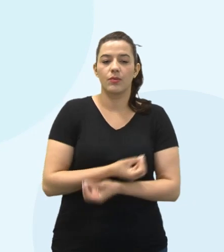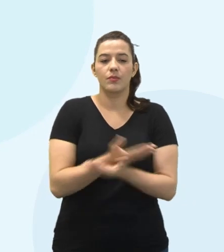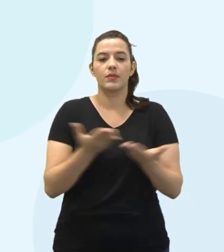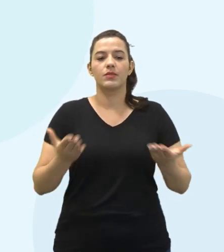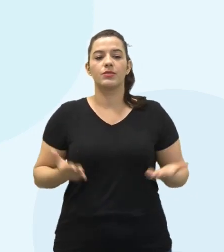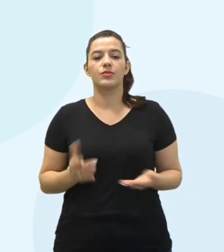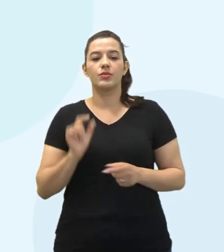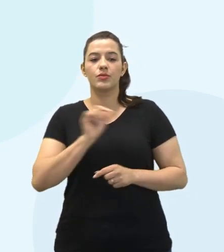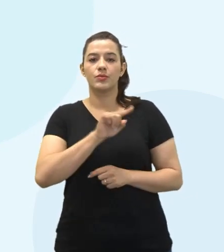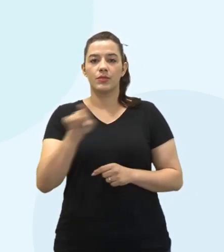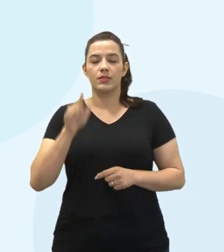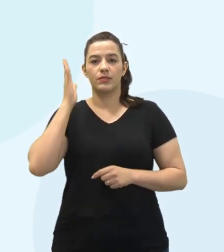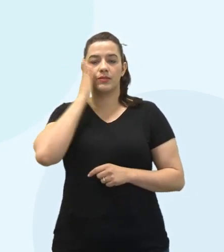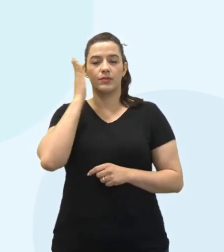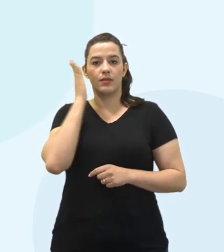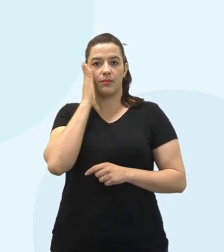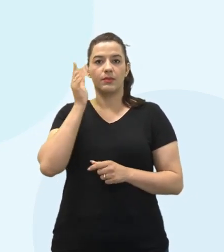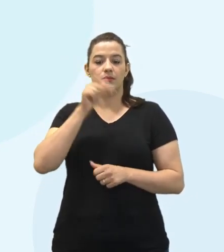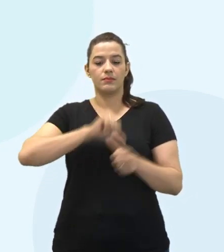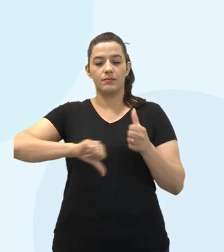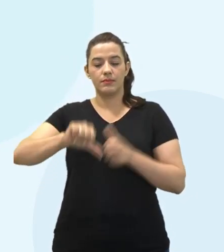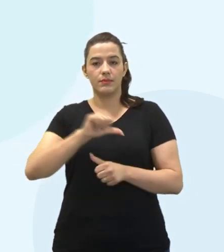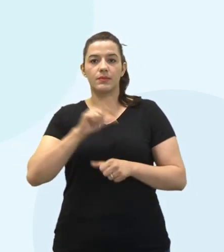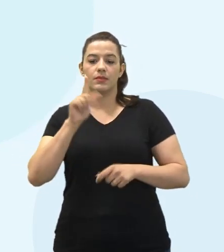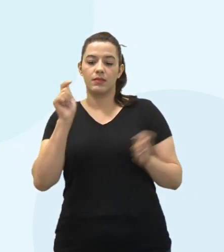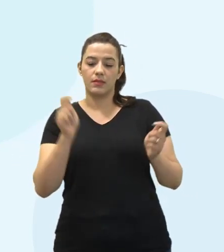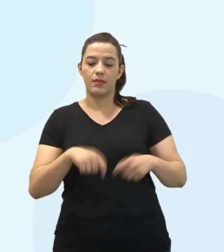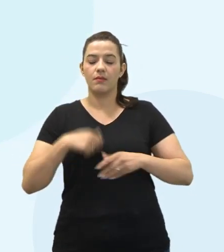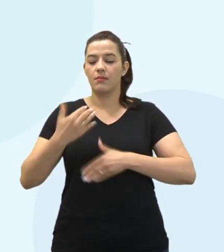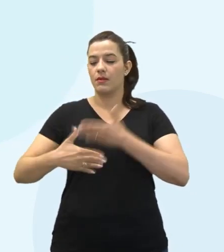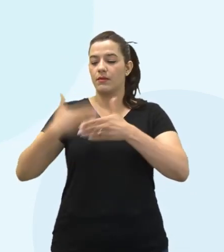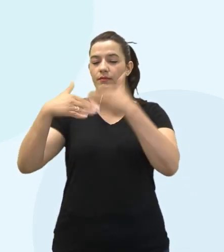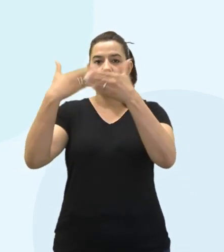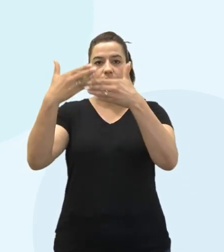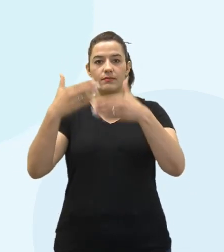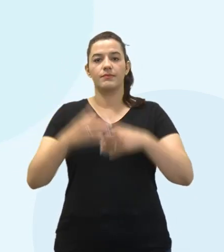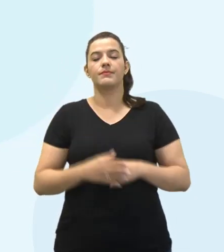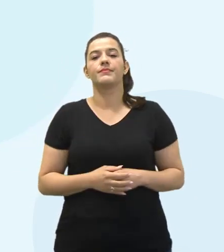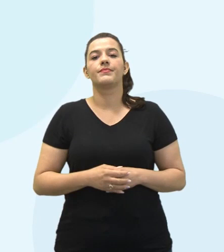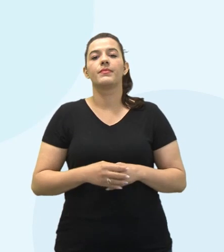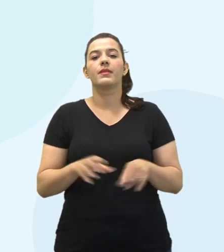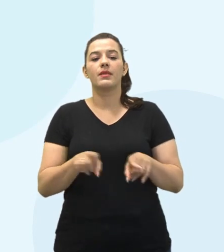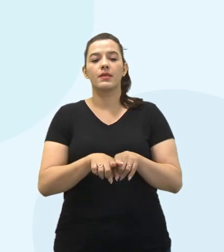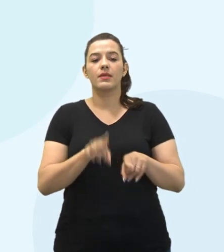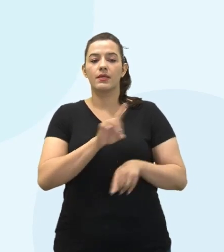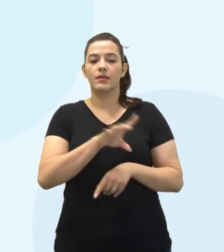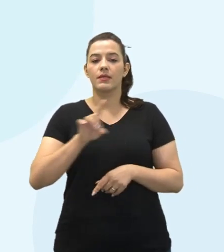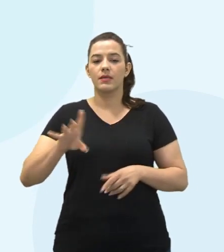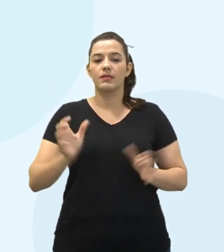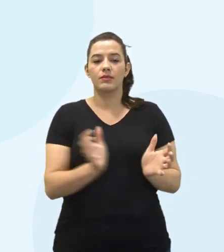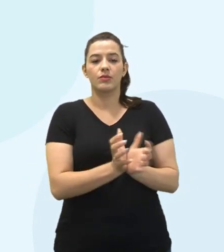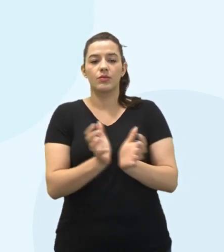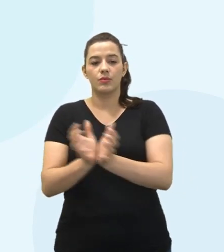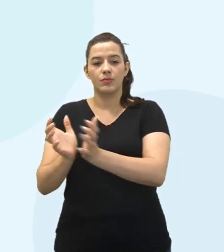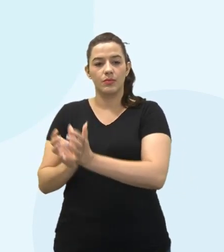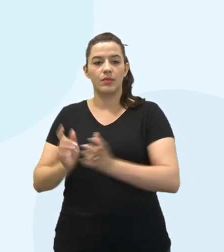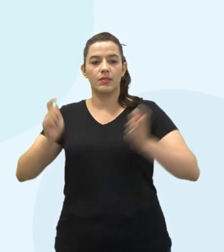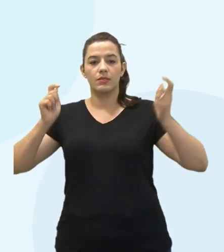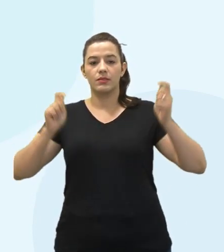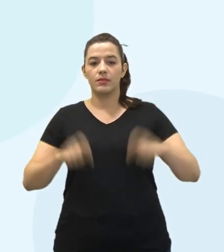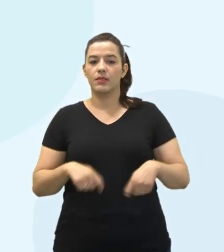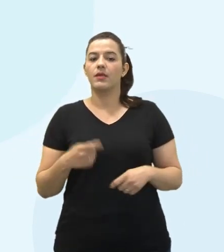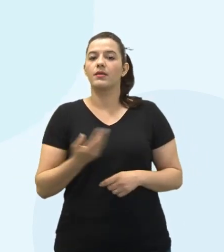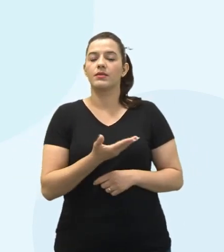entre eles os seus saberes e possam avançar nos seus conhecimentos e com esses agrupamentos é possível então